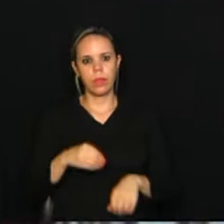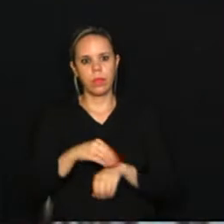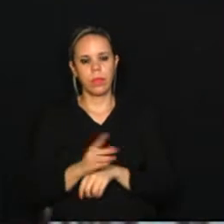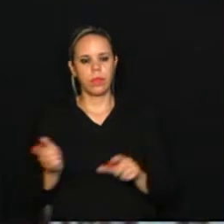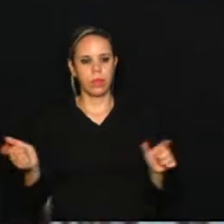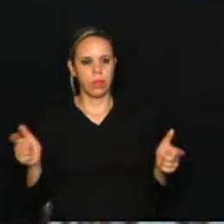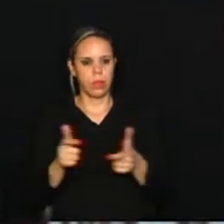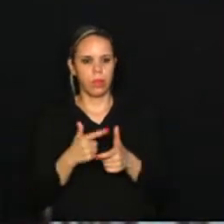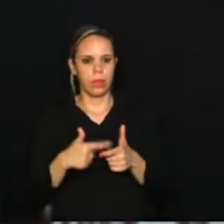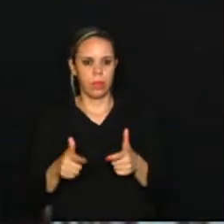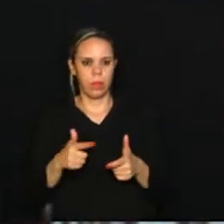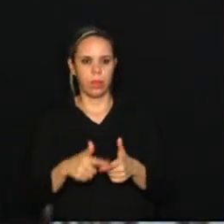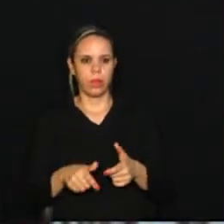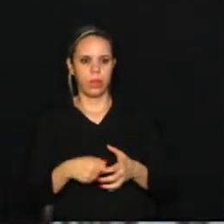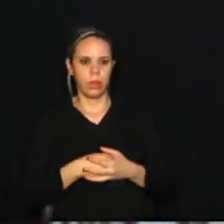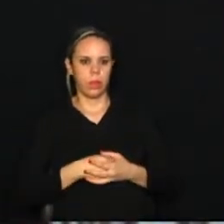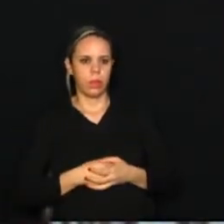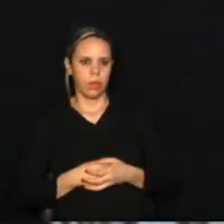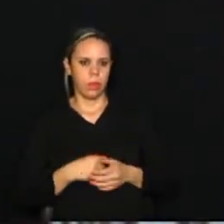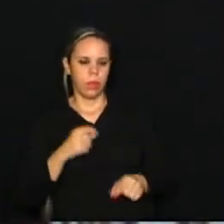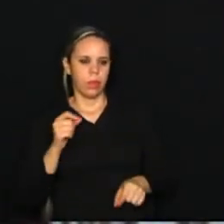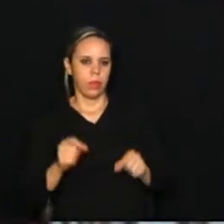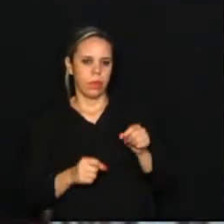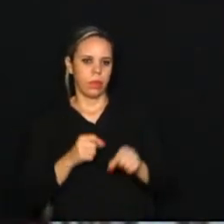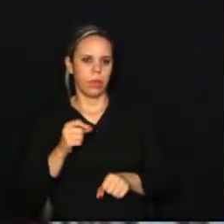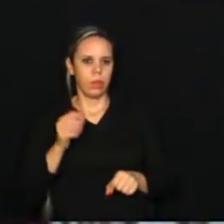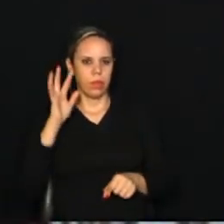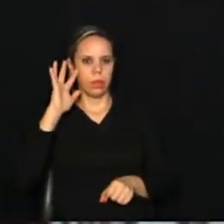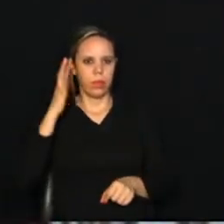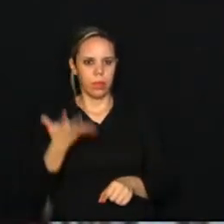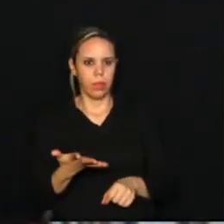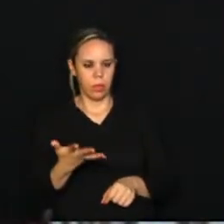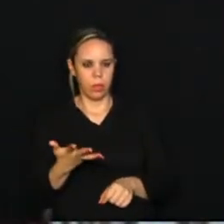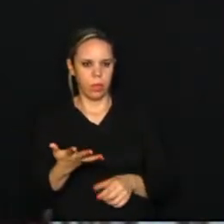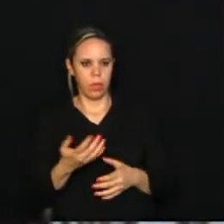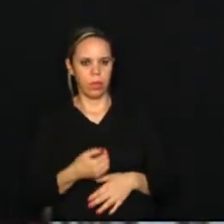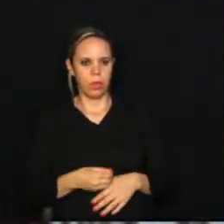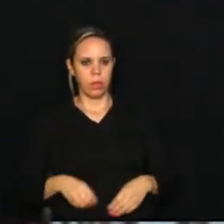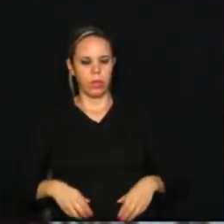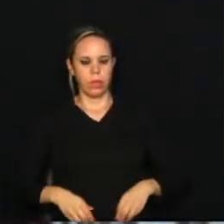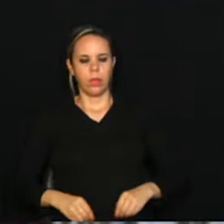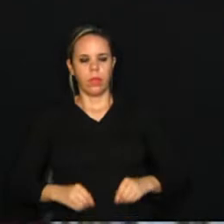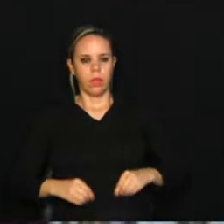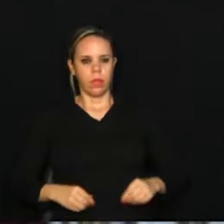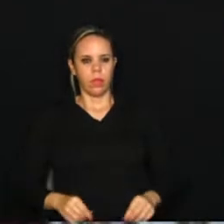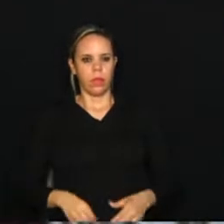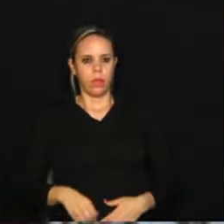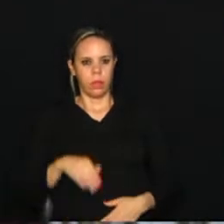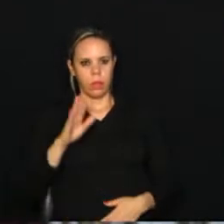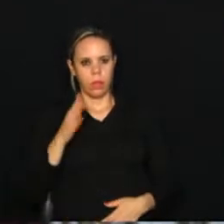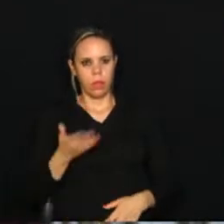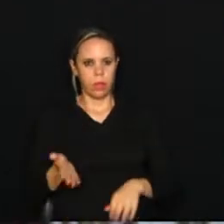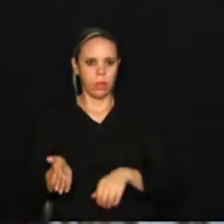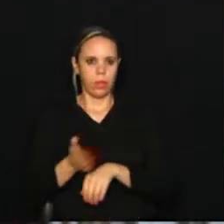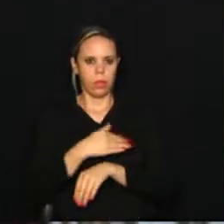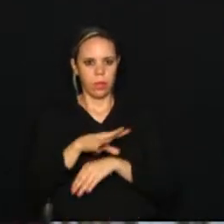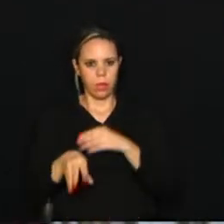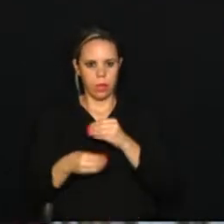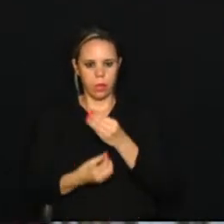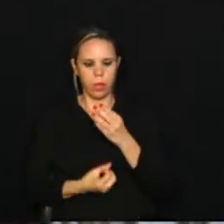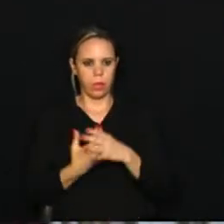menos problemas do que a solução que foi mais cedo